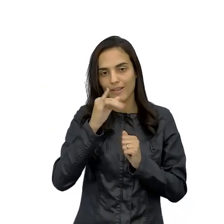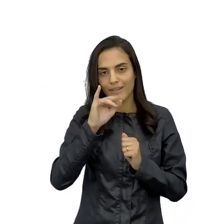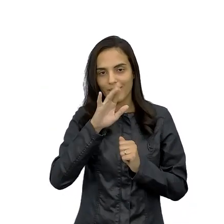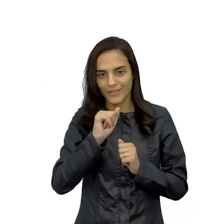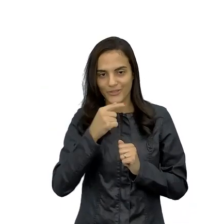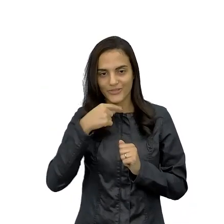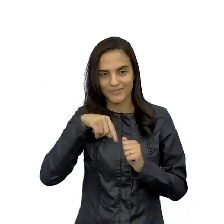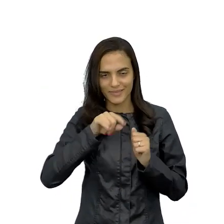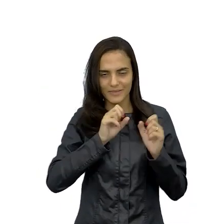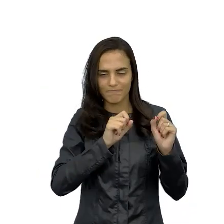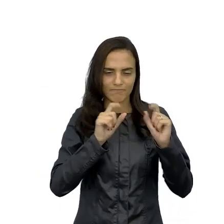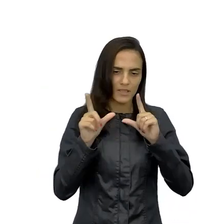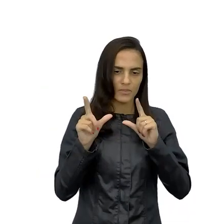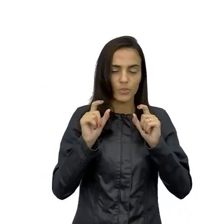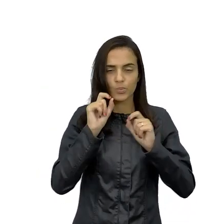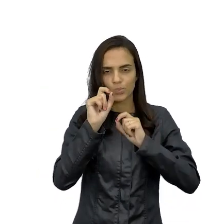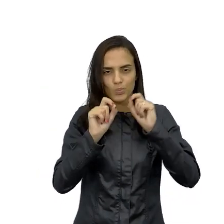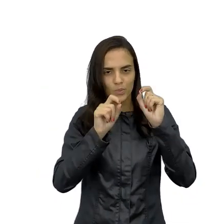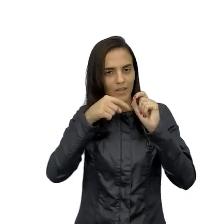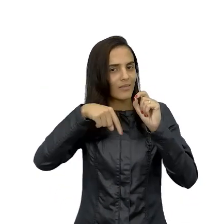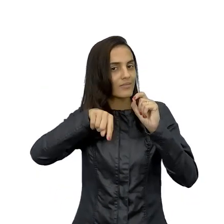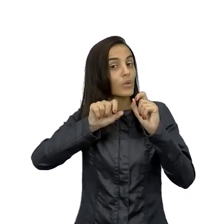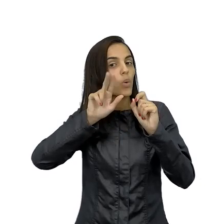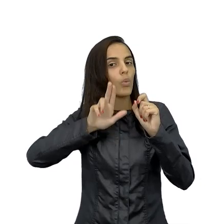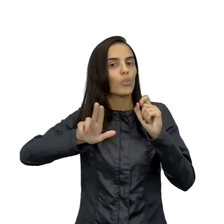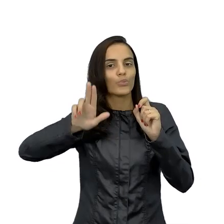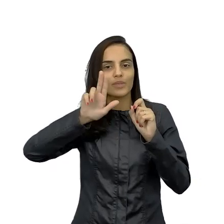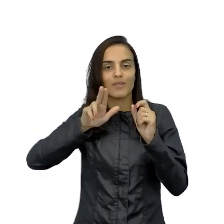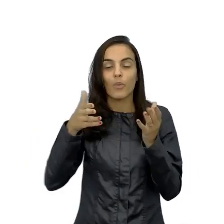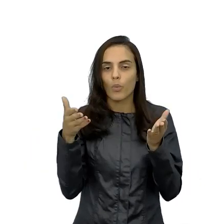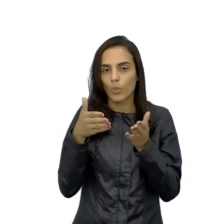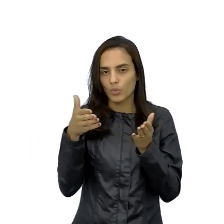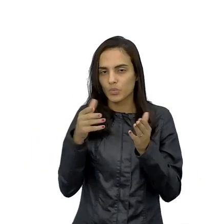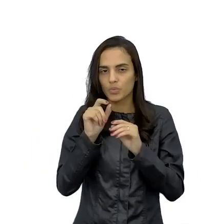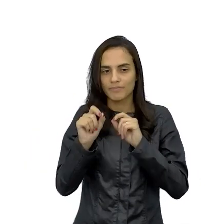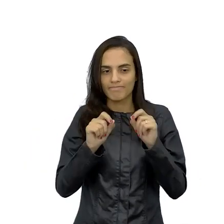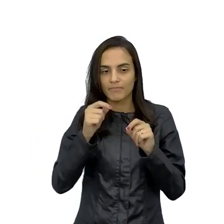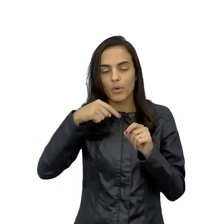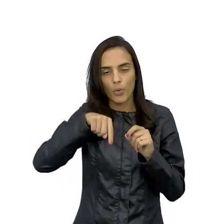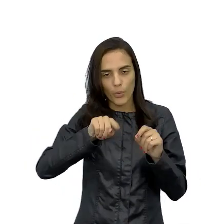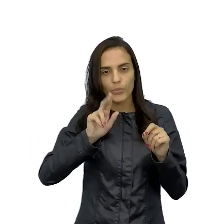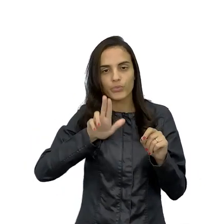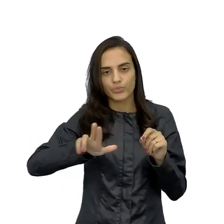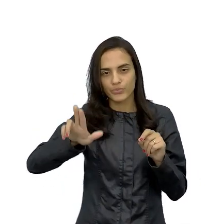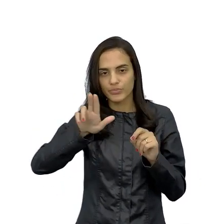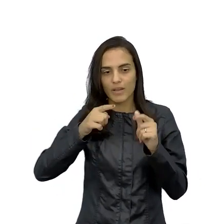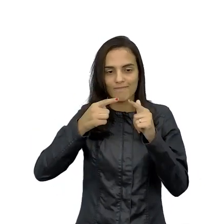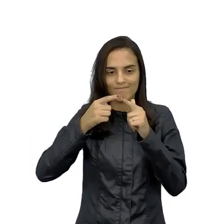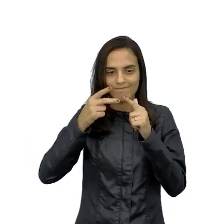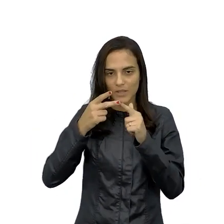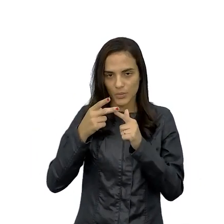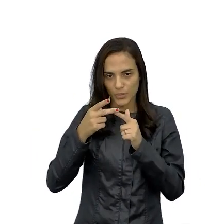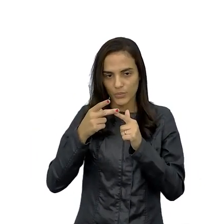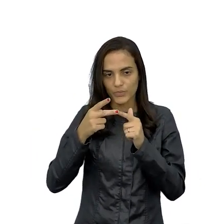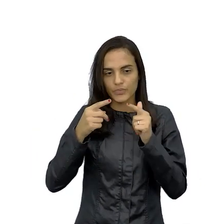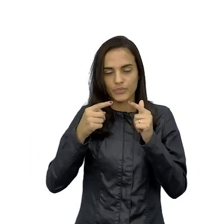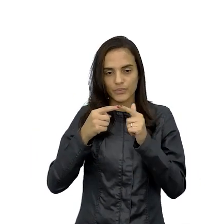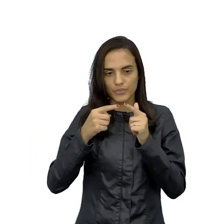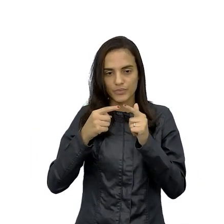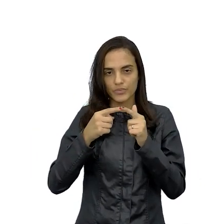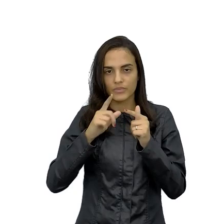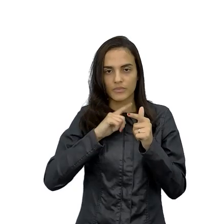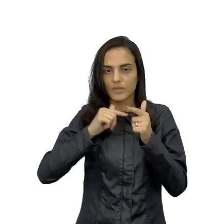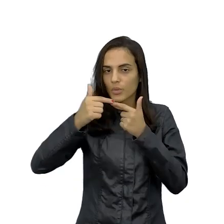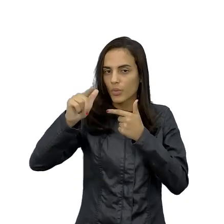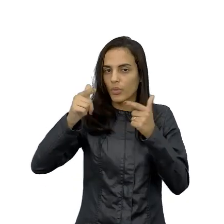deixou aqui em destaque o que é que a gente vai estar utilizando hoje. A gente vai estar utilizando esses 2 cards, tem lá uma porção de